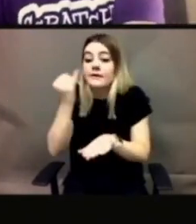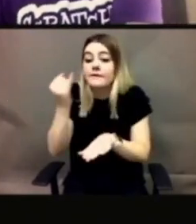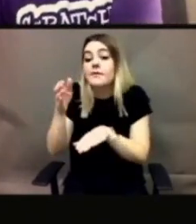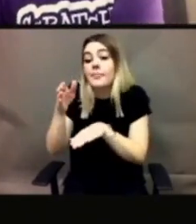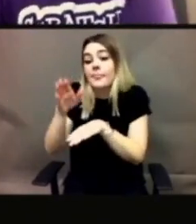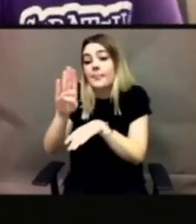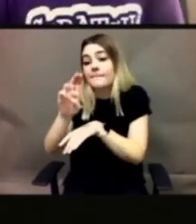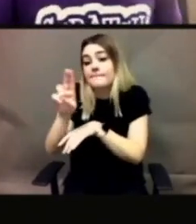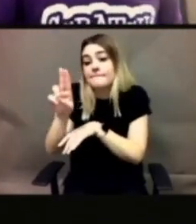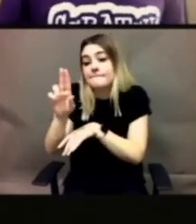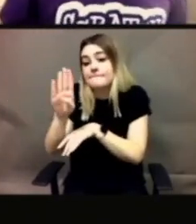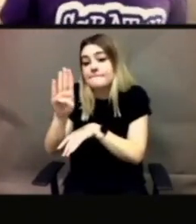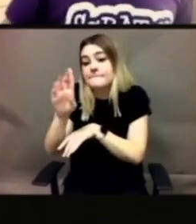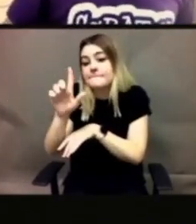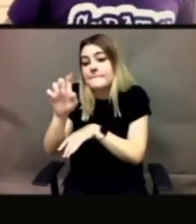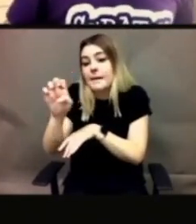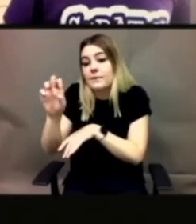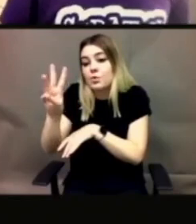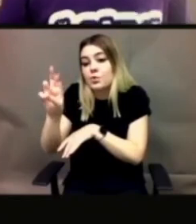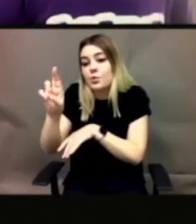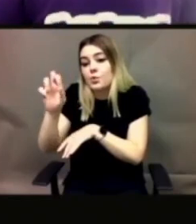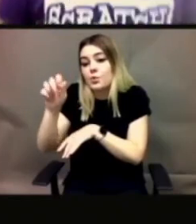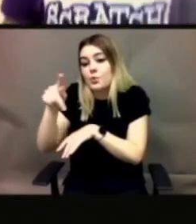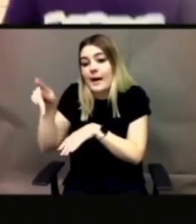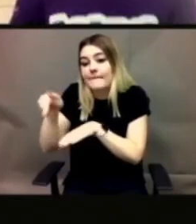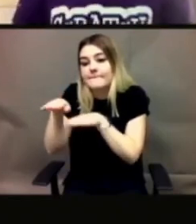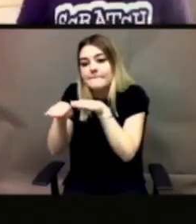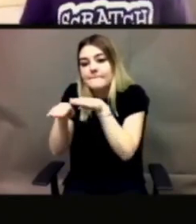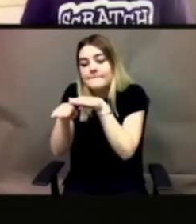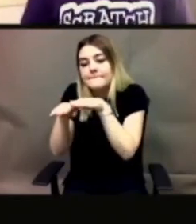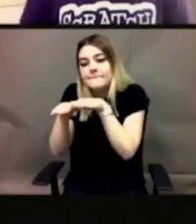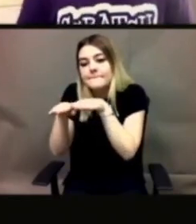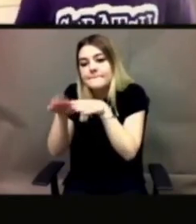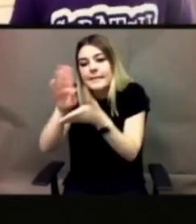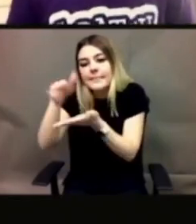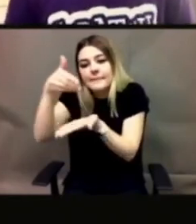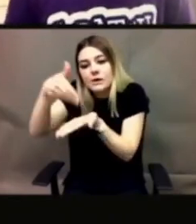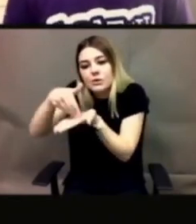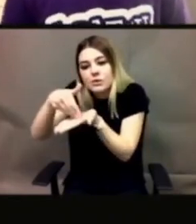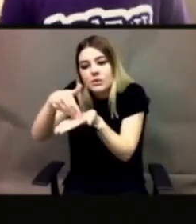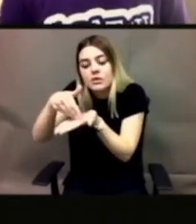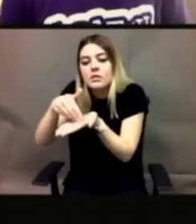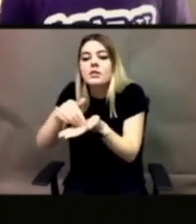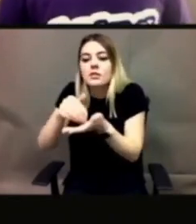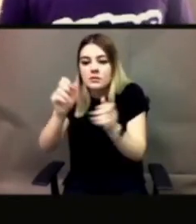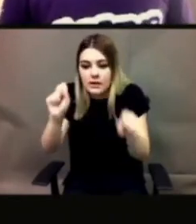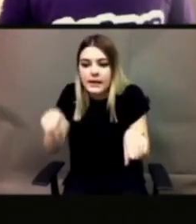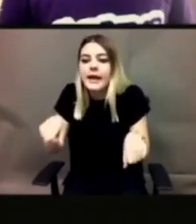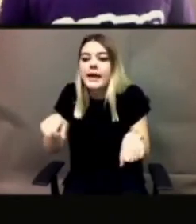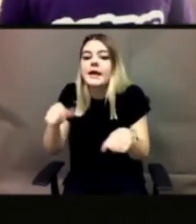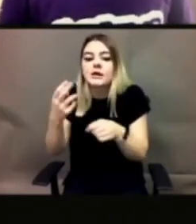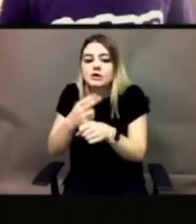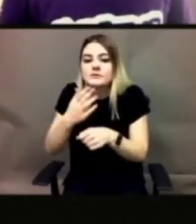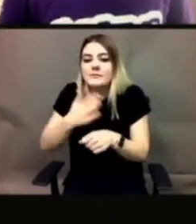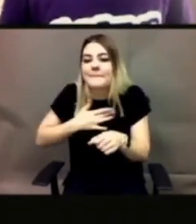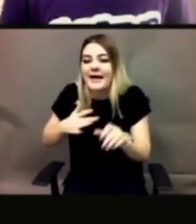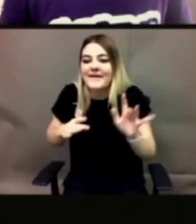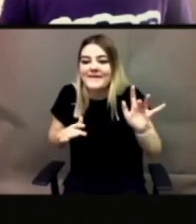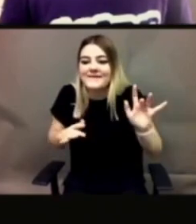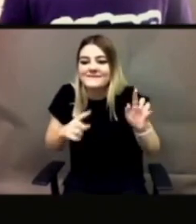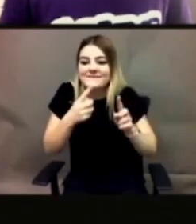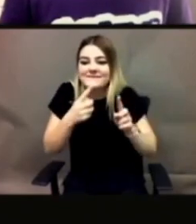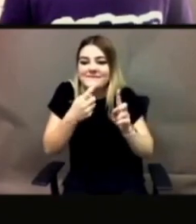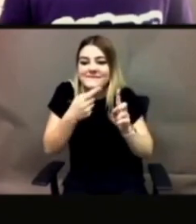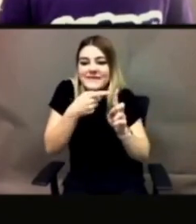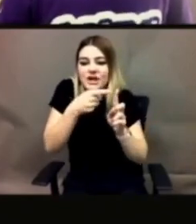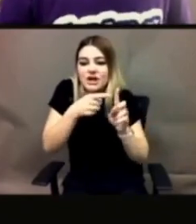se eu colocar aqui o papel bolha, o plástico bolha, como a raposinha do Eric estava pulando, se eu usar meu dedo aqui,